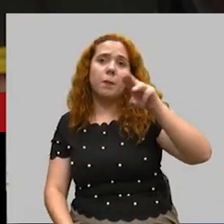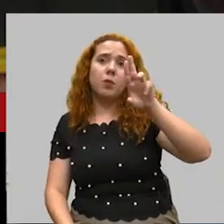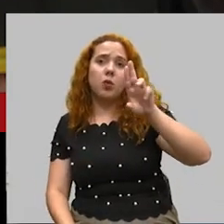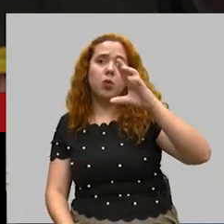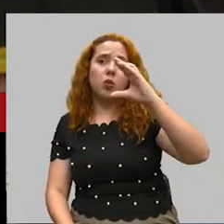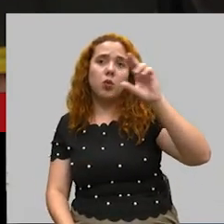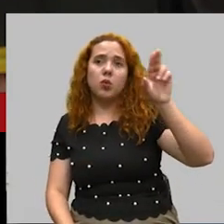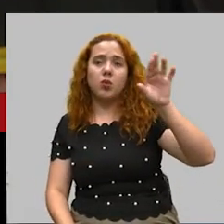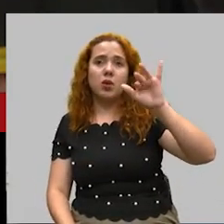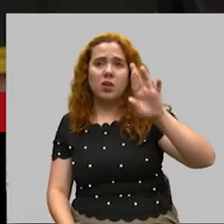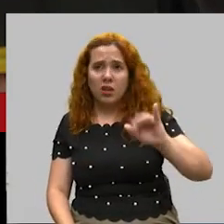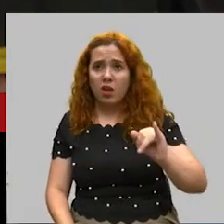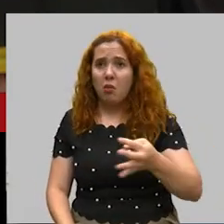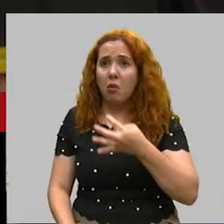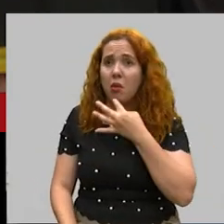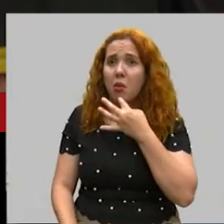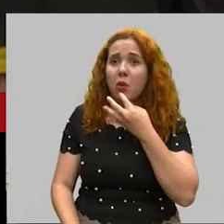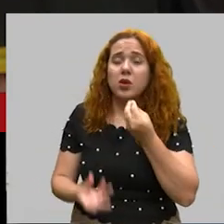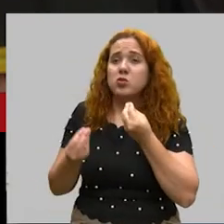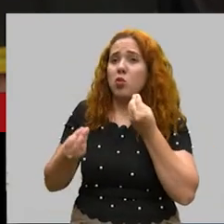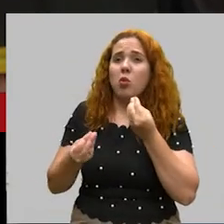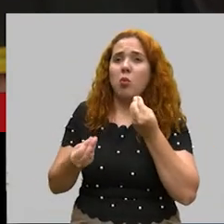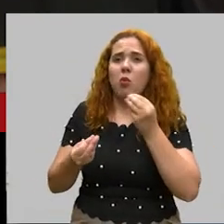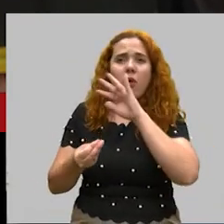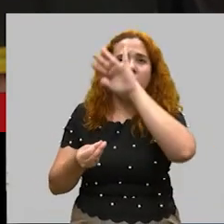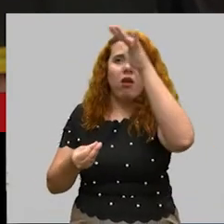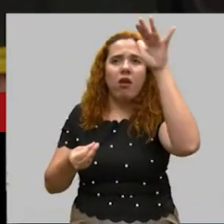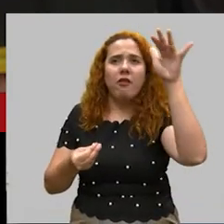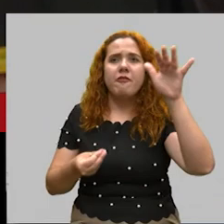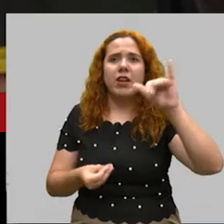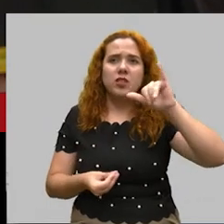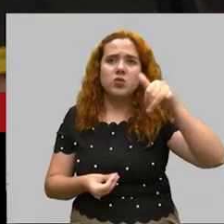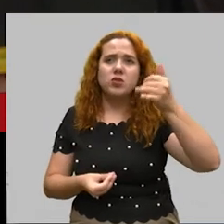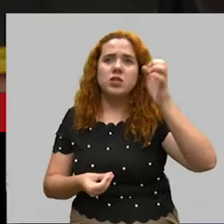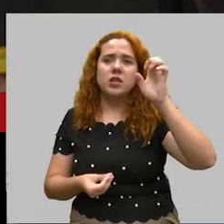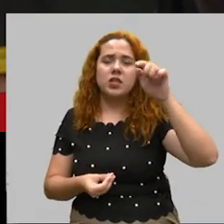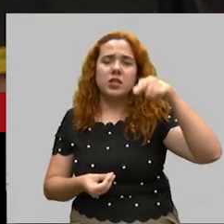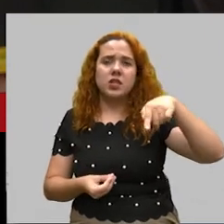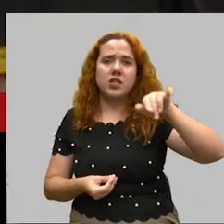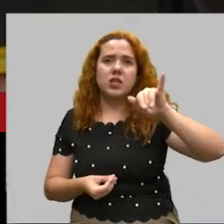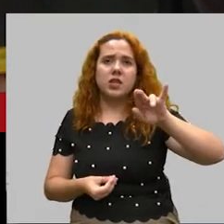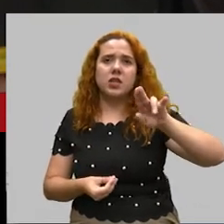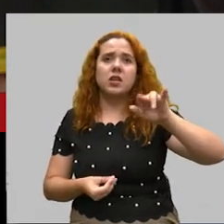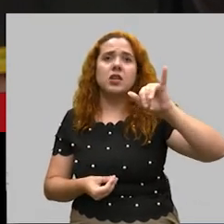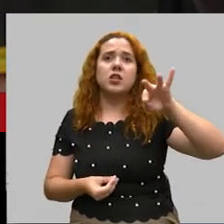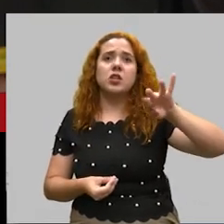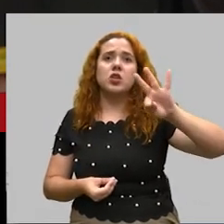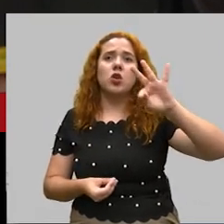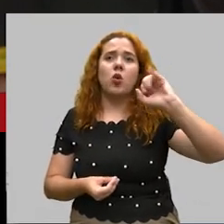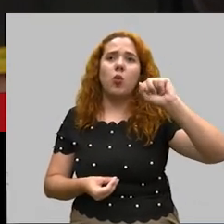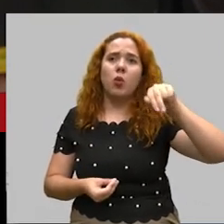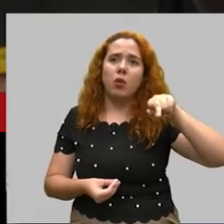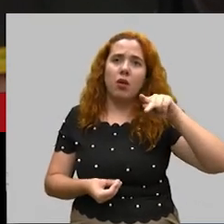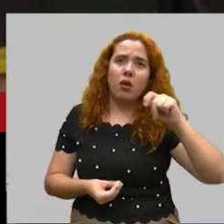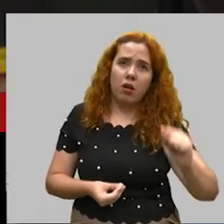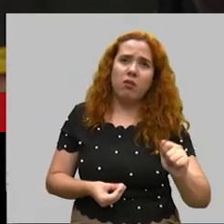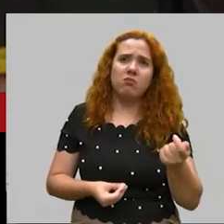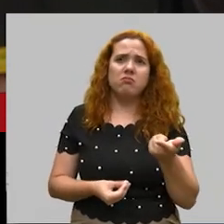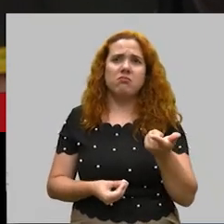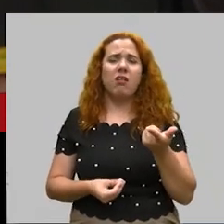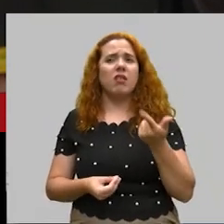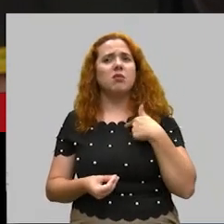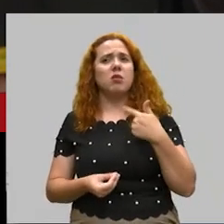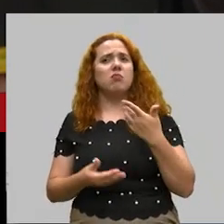sabendo um pouco da realidade do jequ Tonha eu sempre discordei desse título que a gente tem no estado de